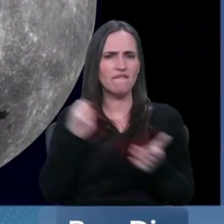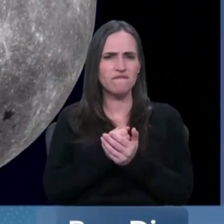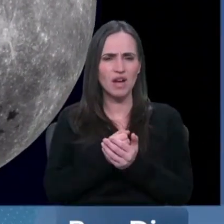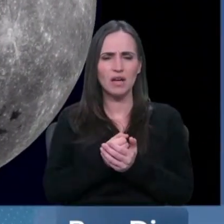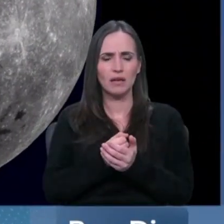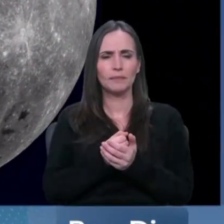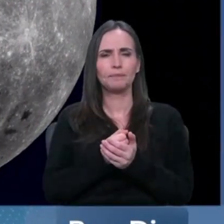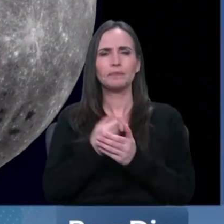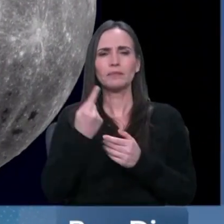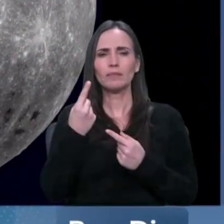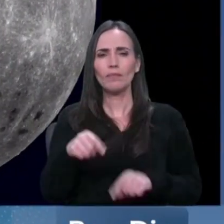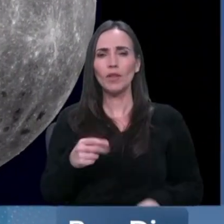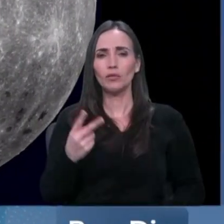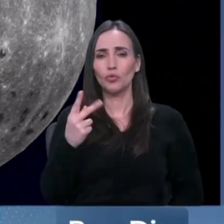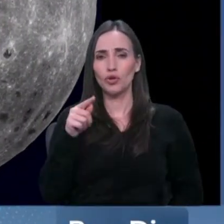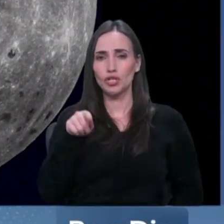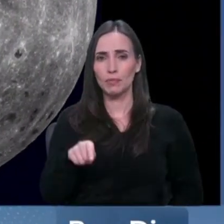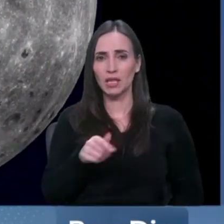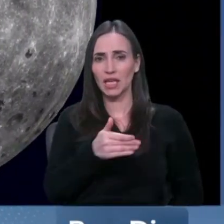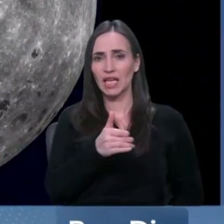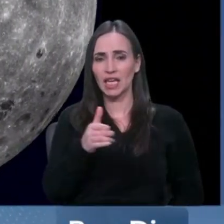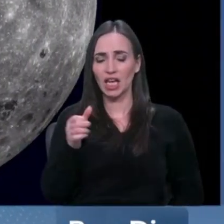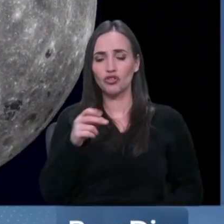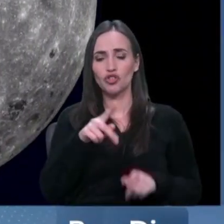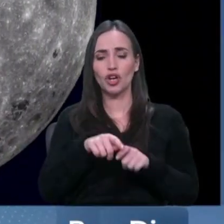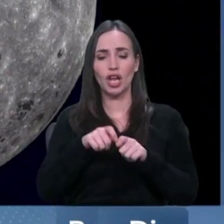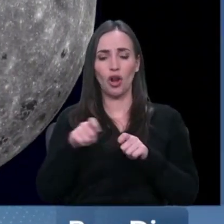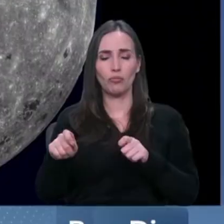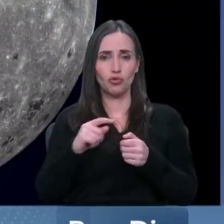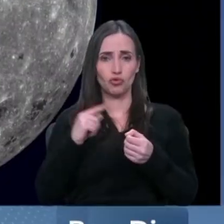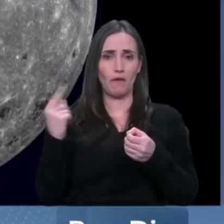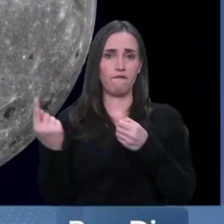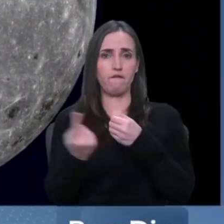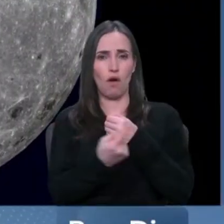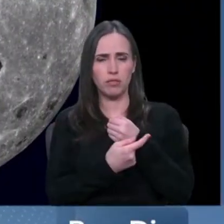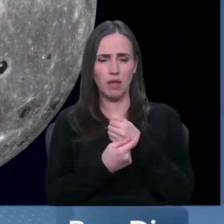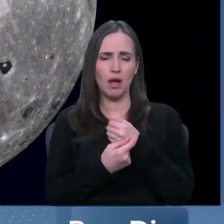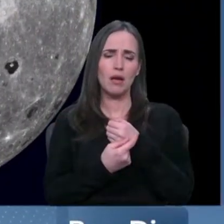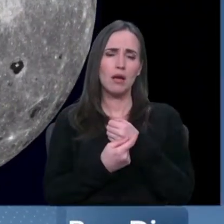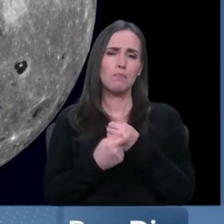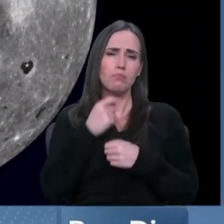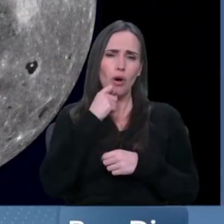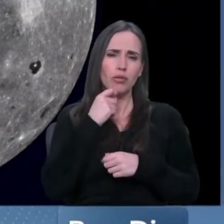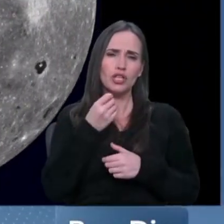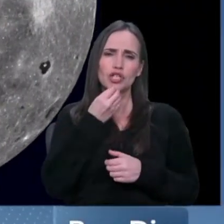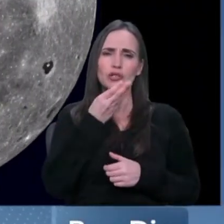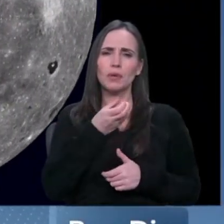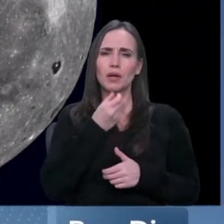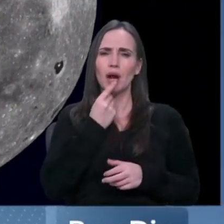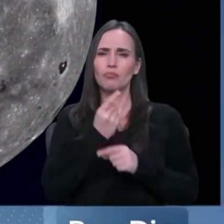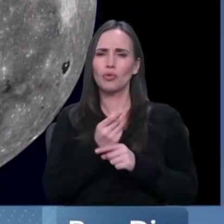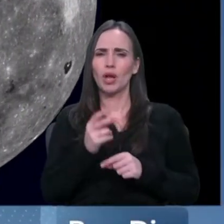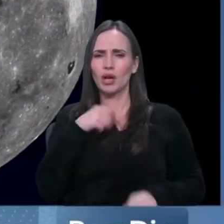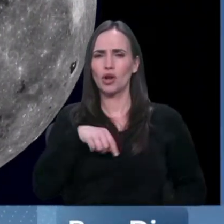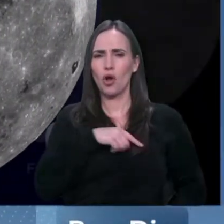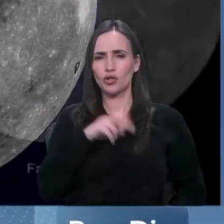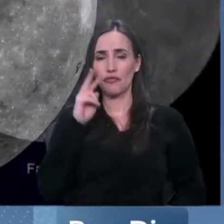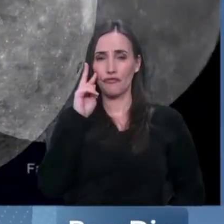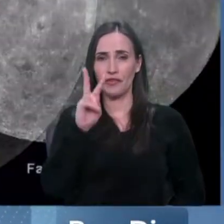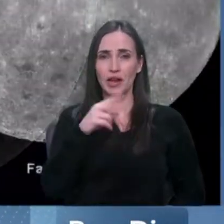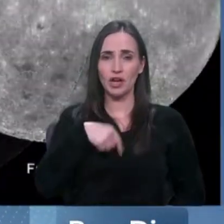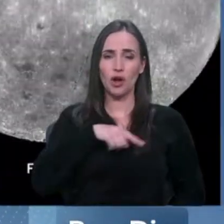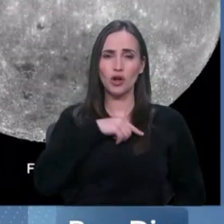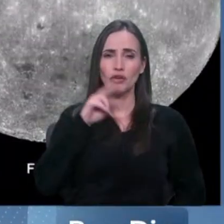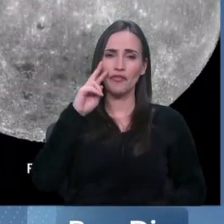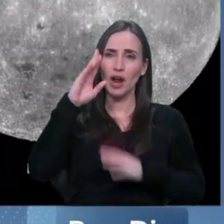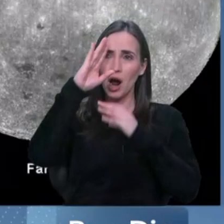tem 2.500 km de diâmetro. Se calhar, pode explicar aquilo que nós estamos a ver nestas imagens. Quando olhamos para a Lua, nós só vemos a